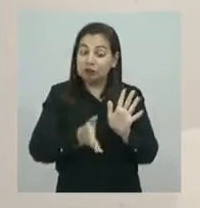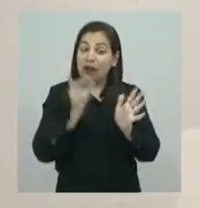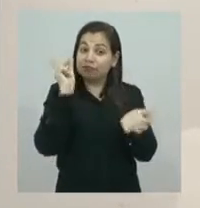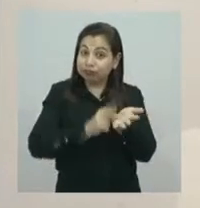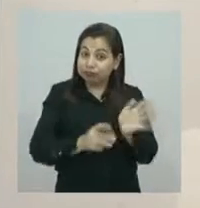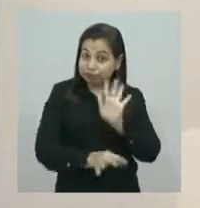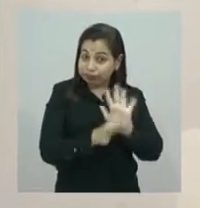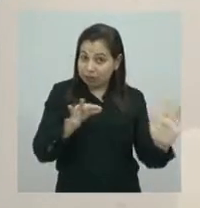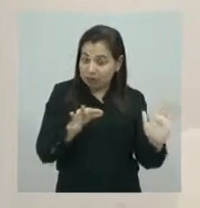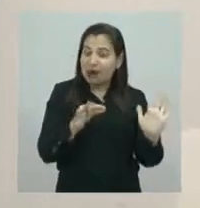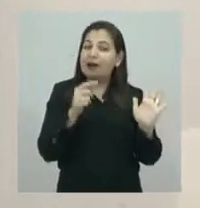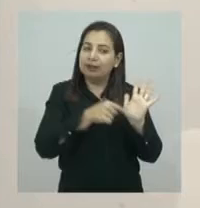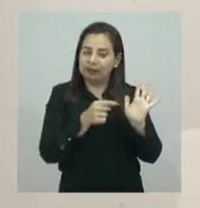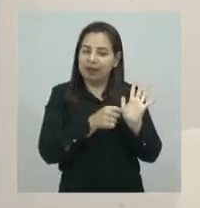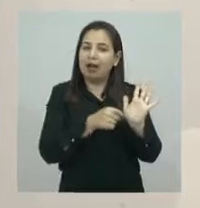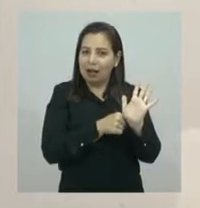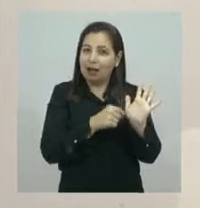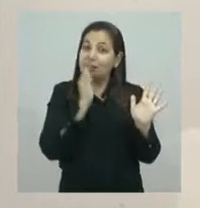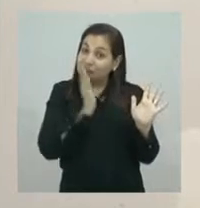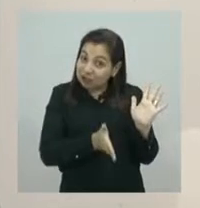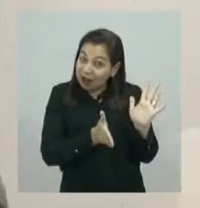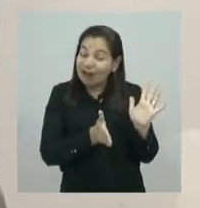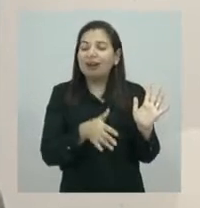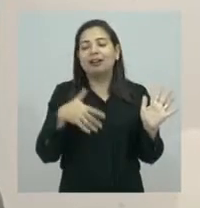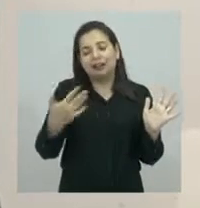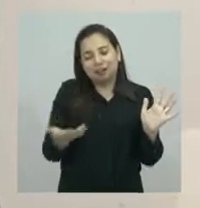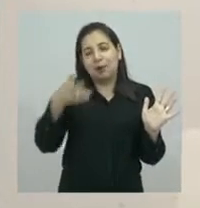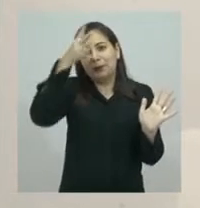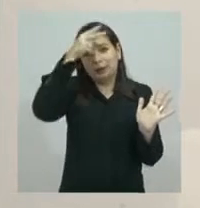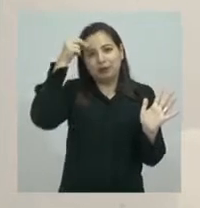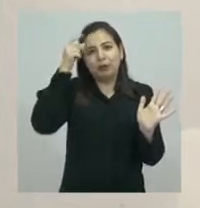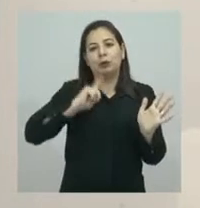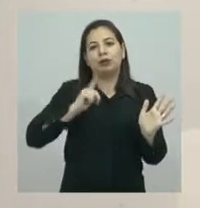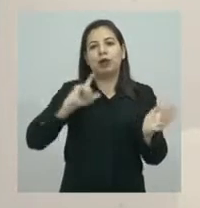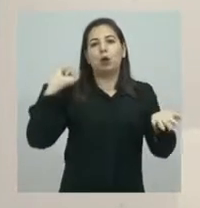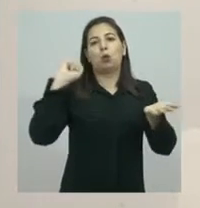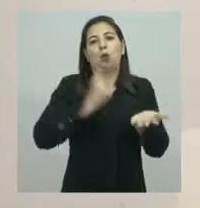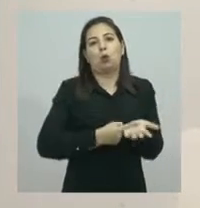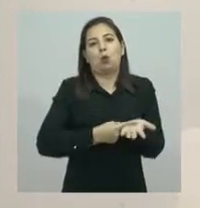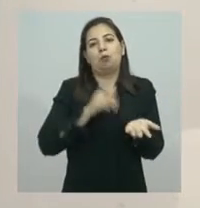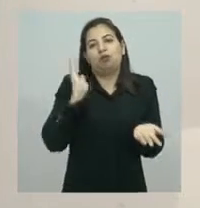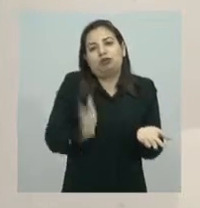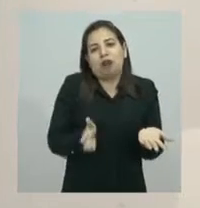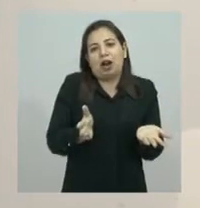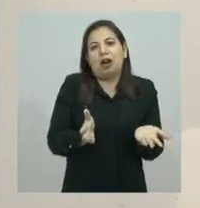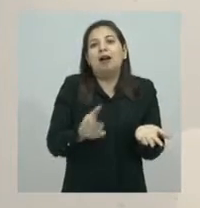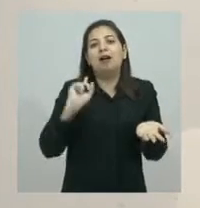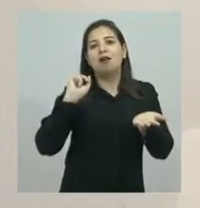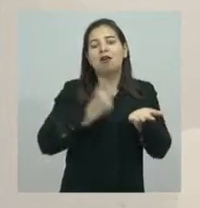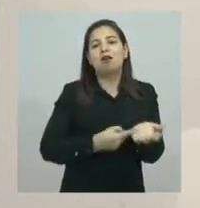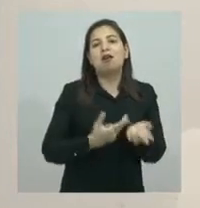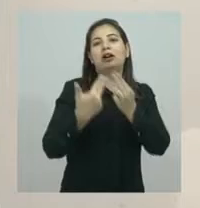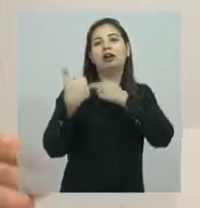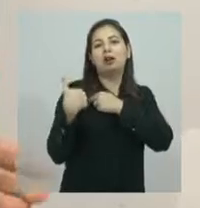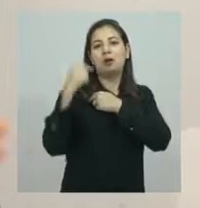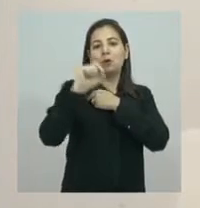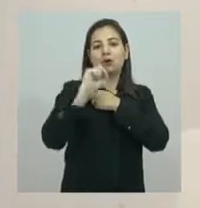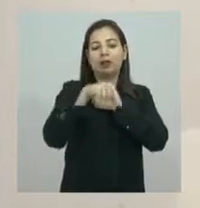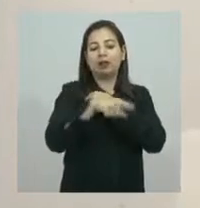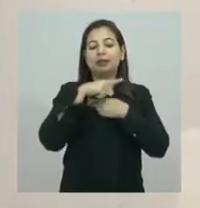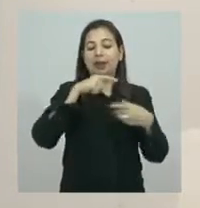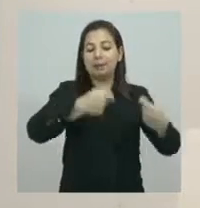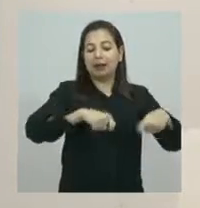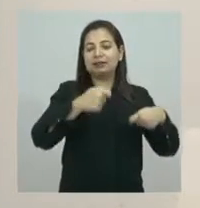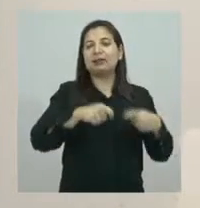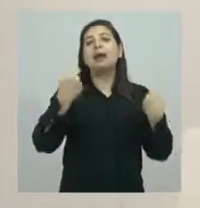que está se comprometendo a cumprir aquelas demandas que estão ali, porque a gente sabe que às vezes existe uma lei